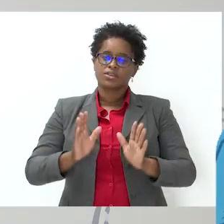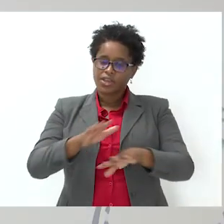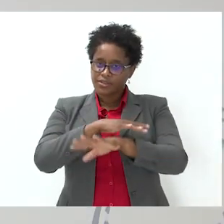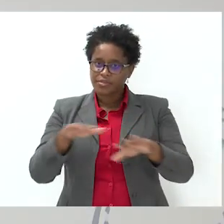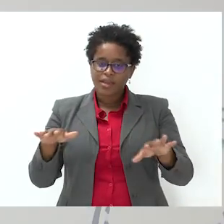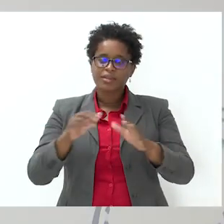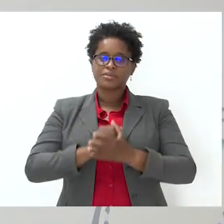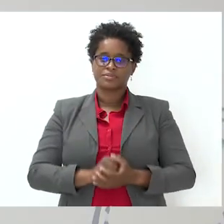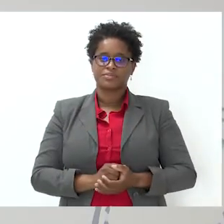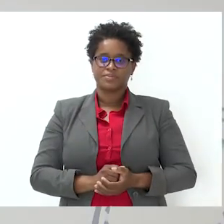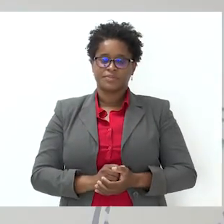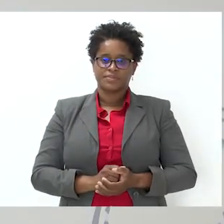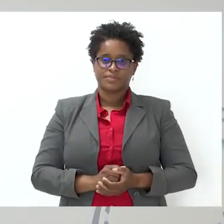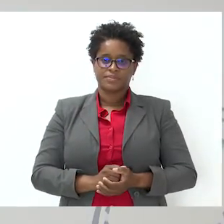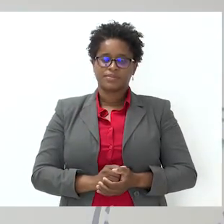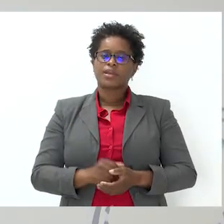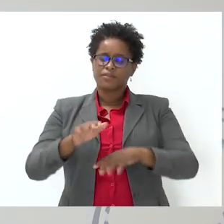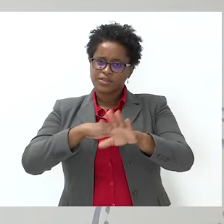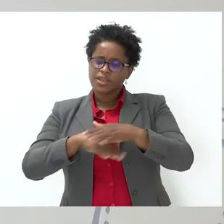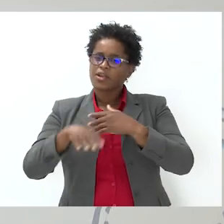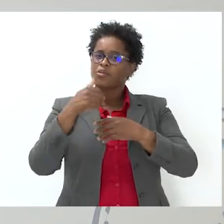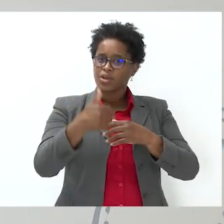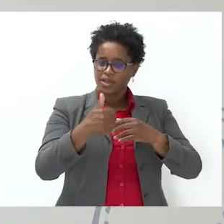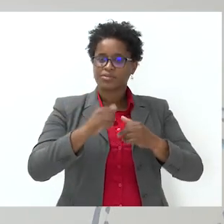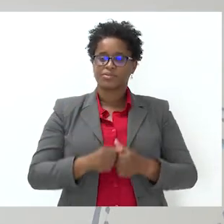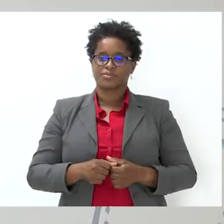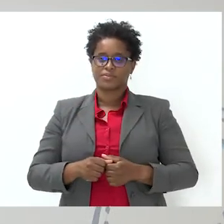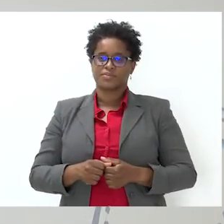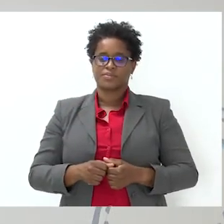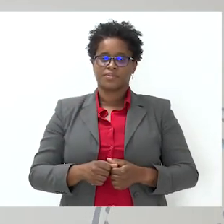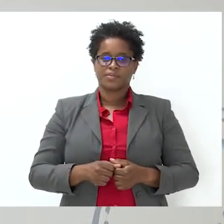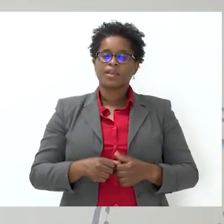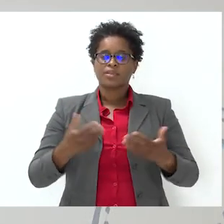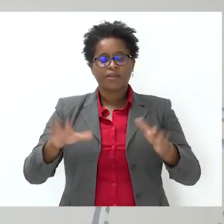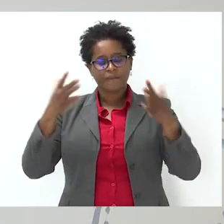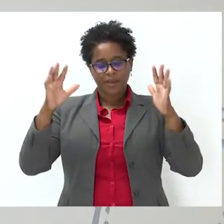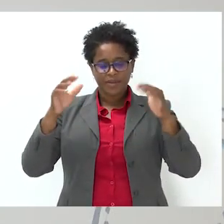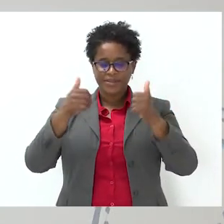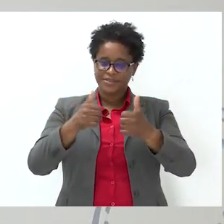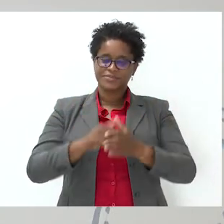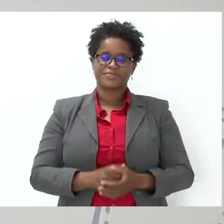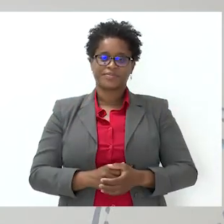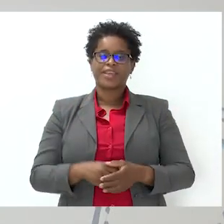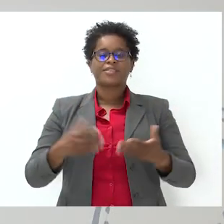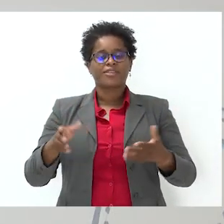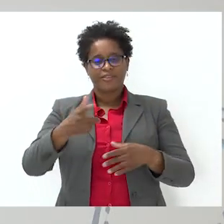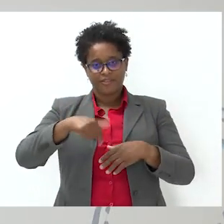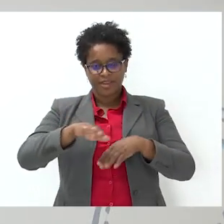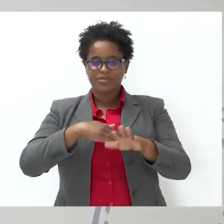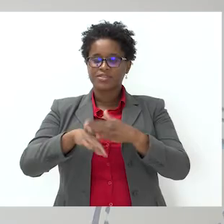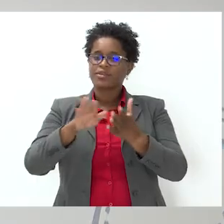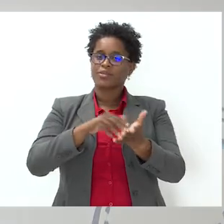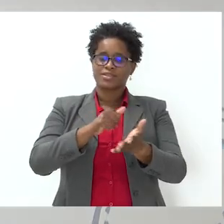Já terminaram? Fizeram corretamente? Parabéns! Então vamos